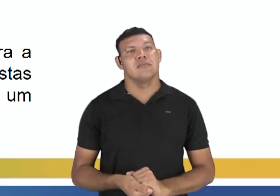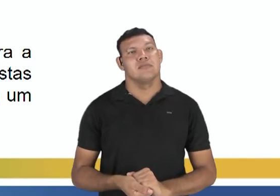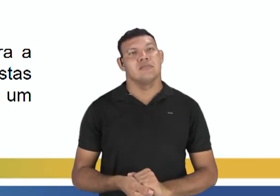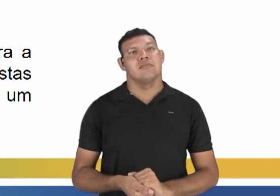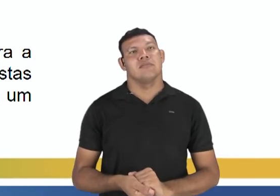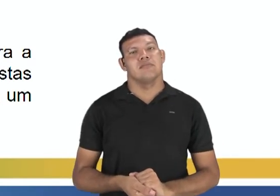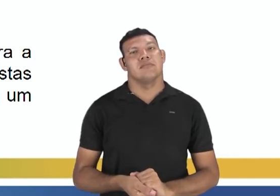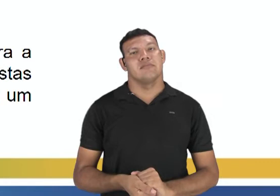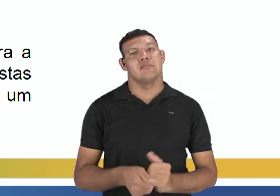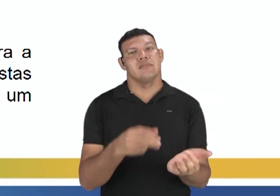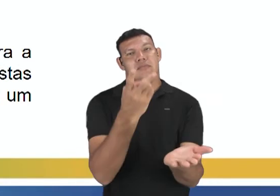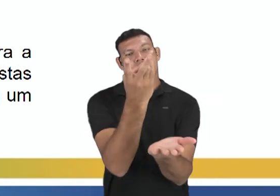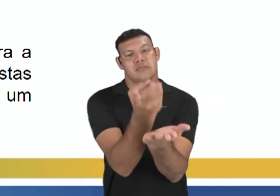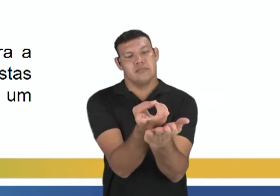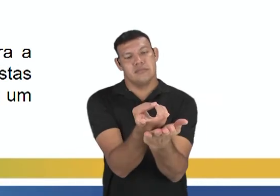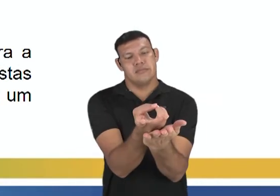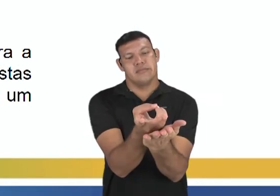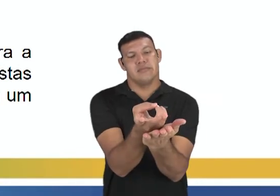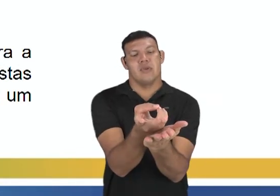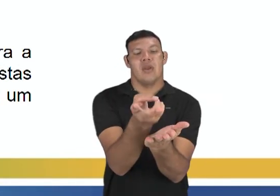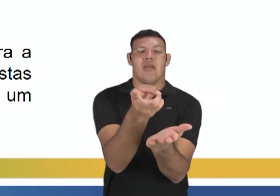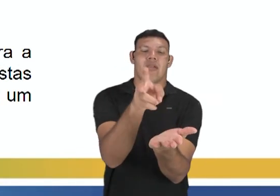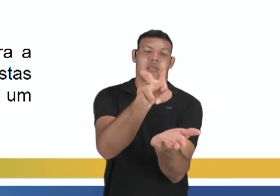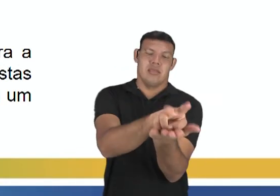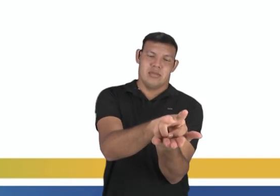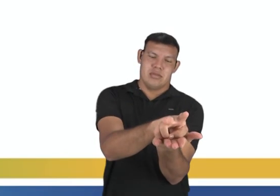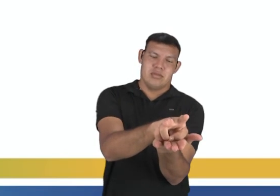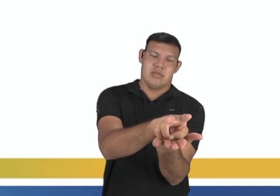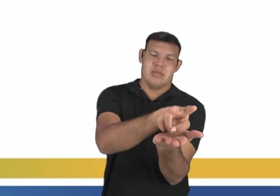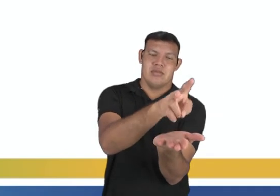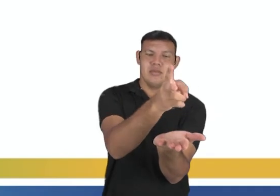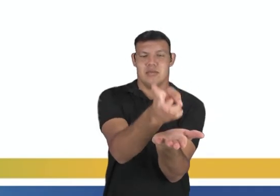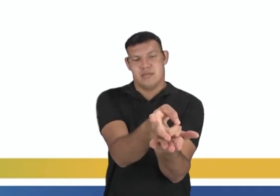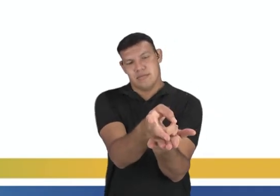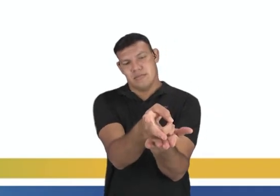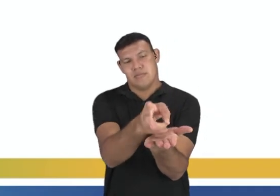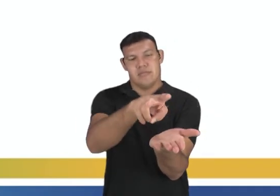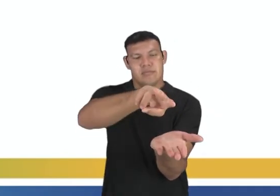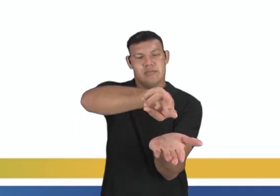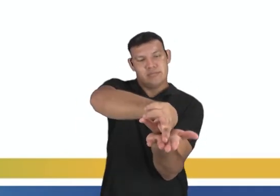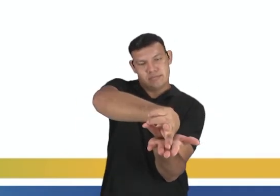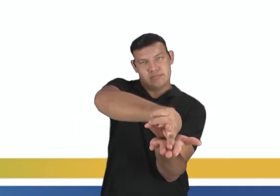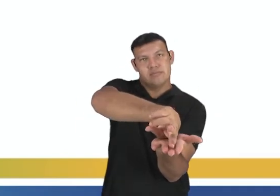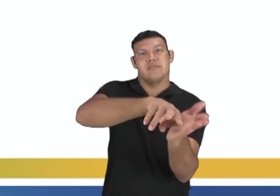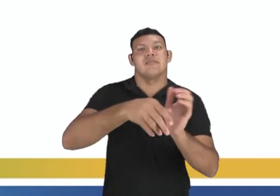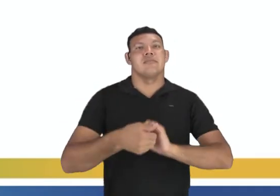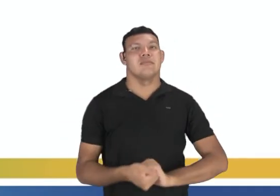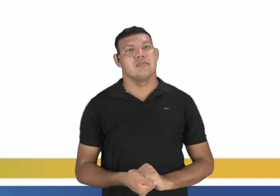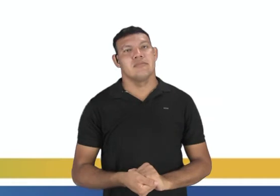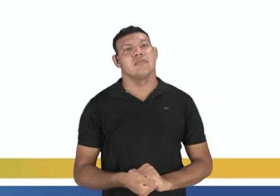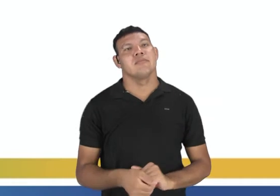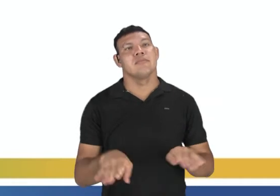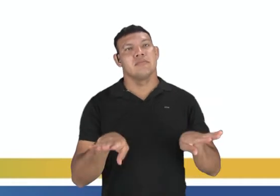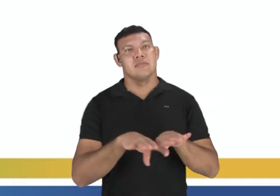virado tanto para o lado esquerdo quanto para o lado direito. Além disso, a gente tem essa posição